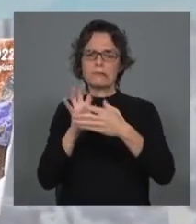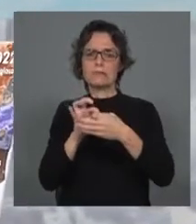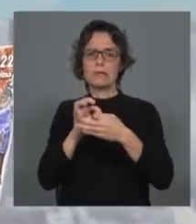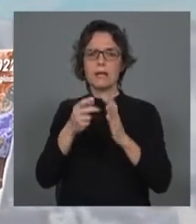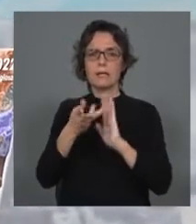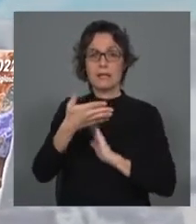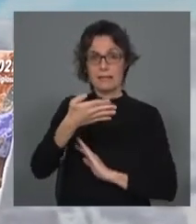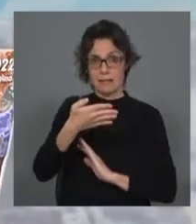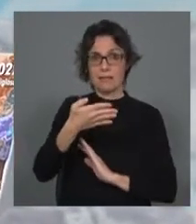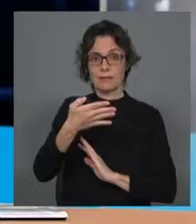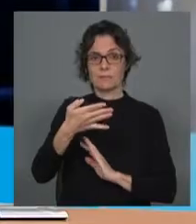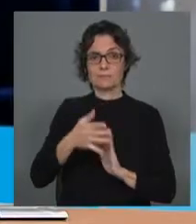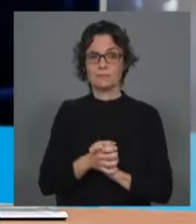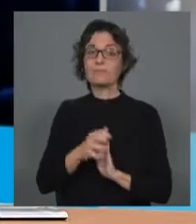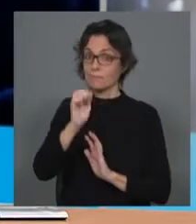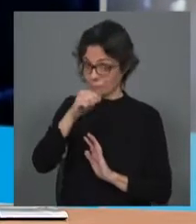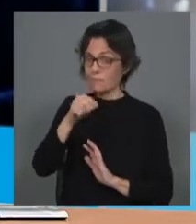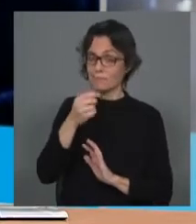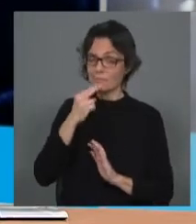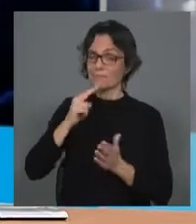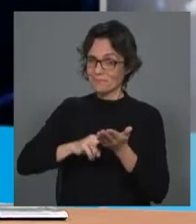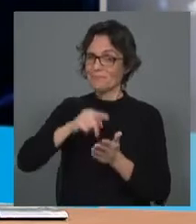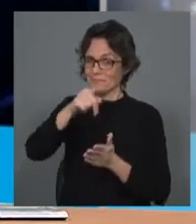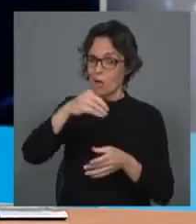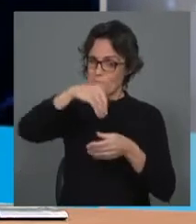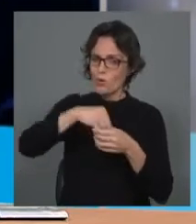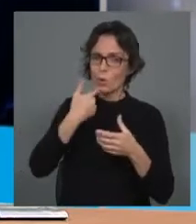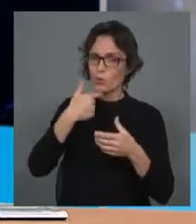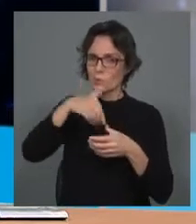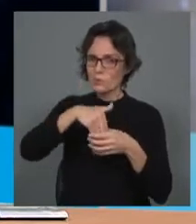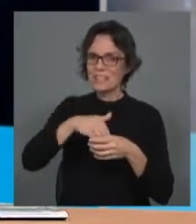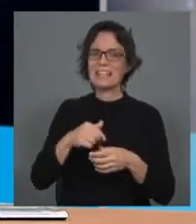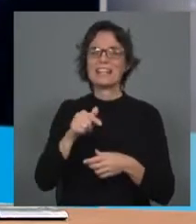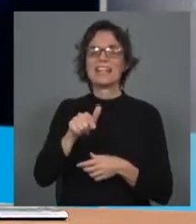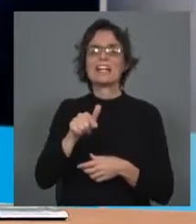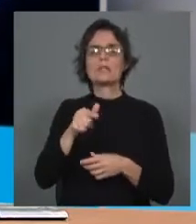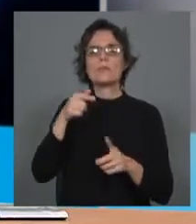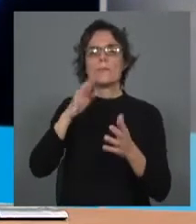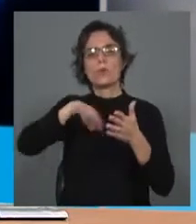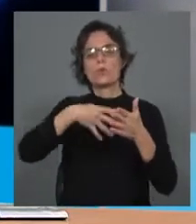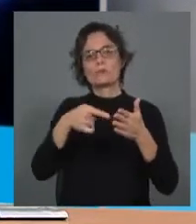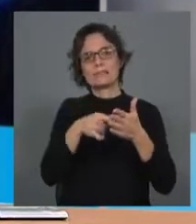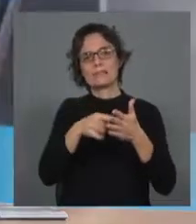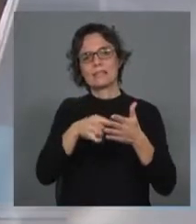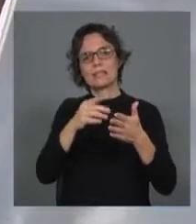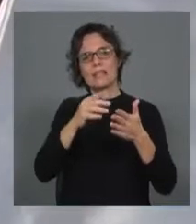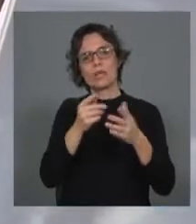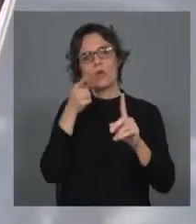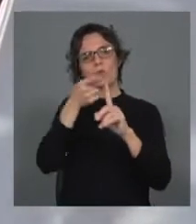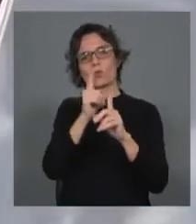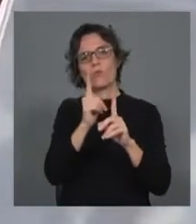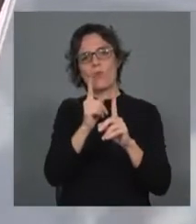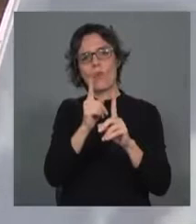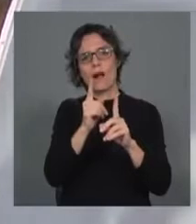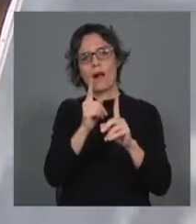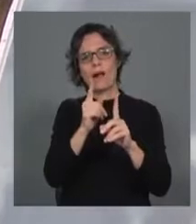deste calendário. Exatamente. Esse calendário tem a finalidade de fazer realmente criar a possibilidade